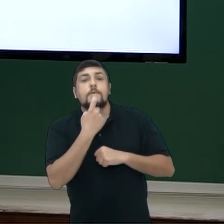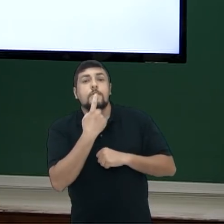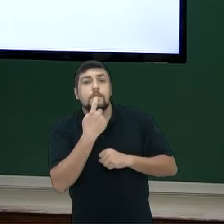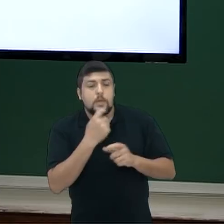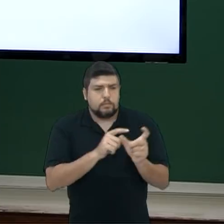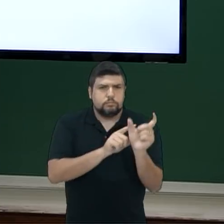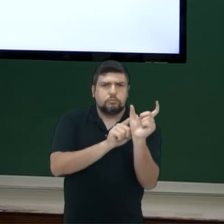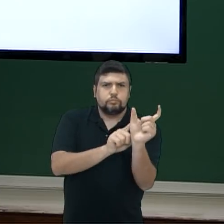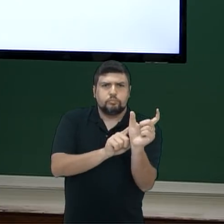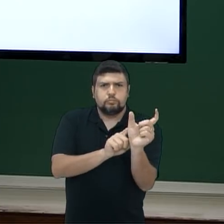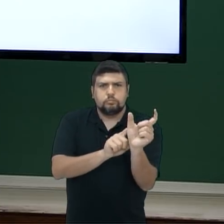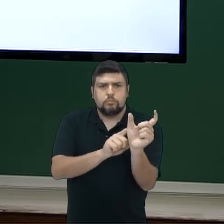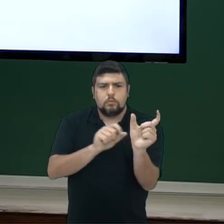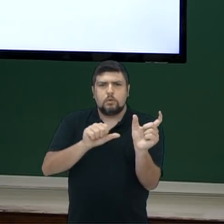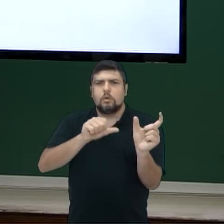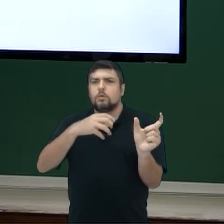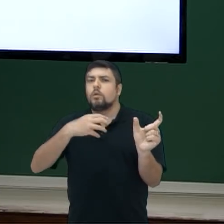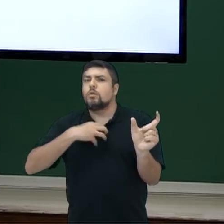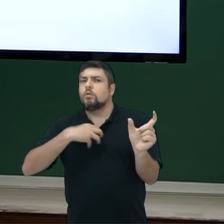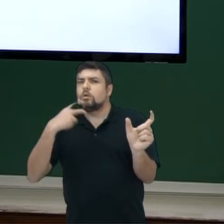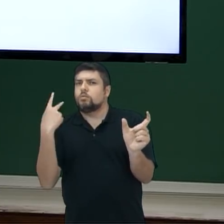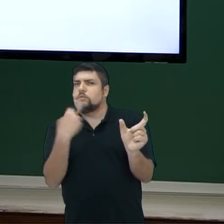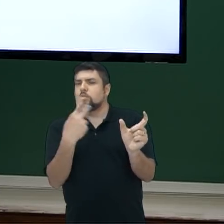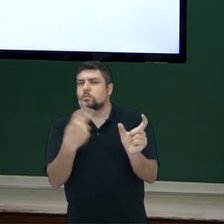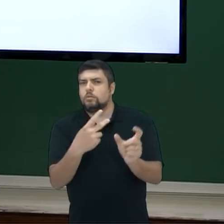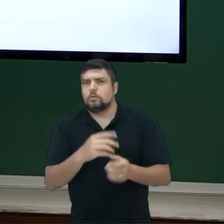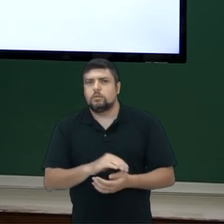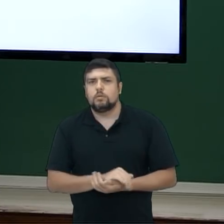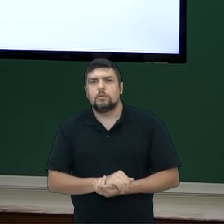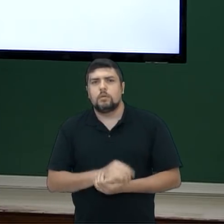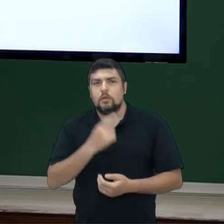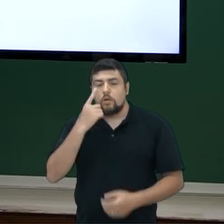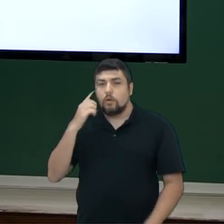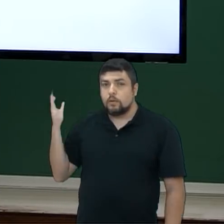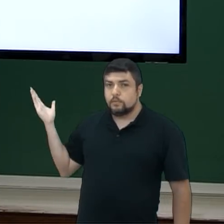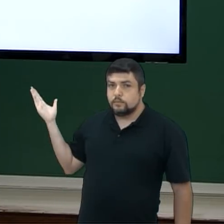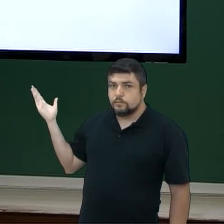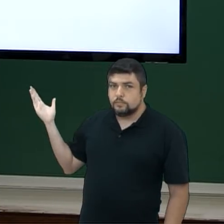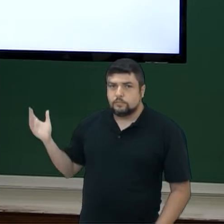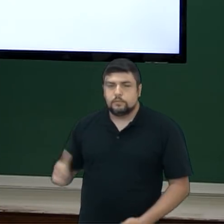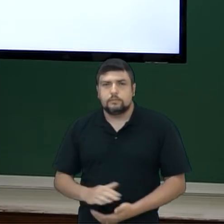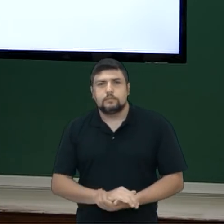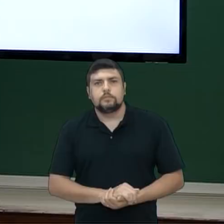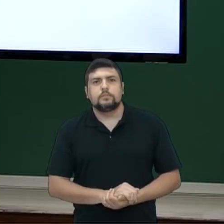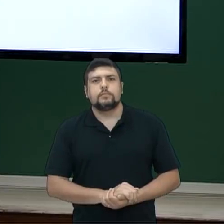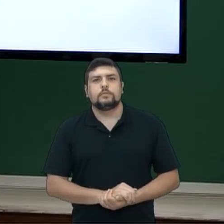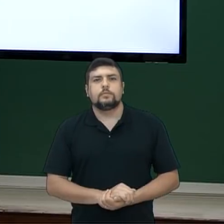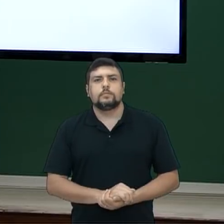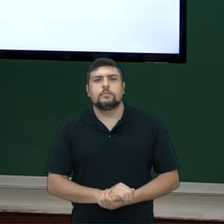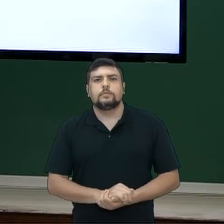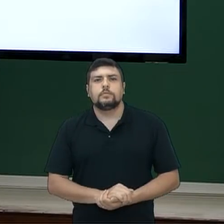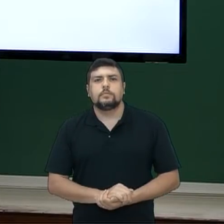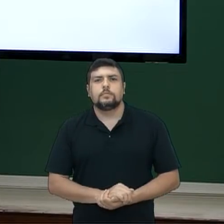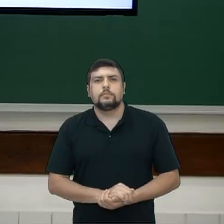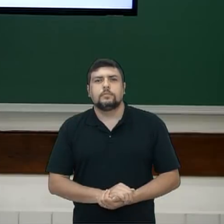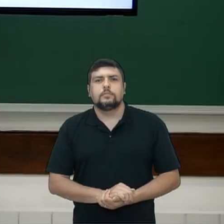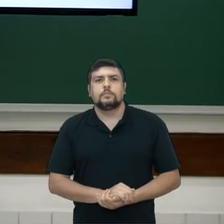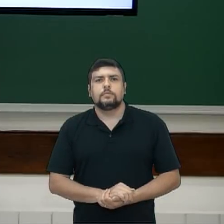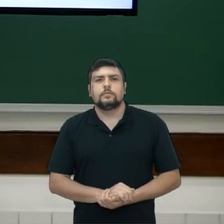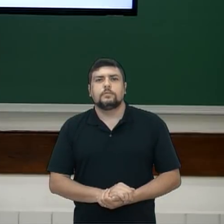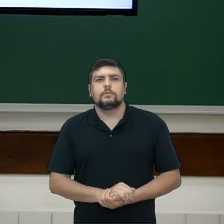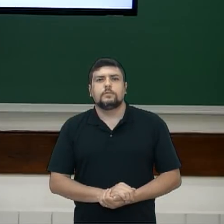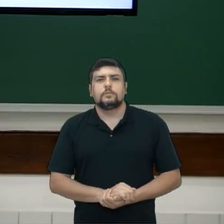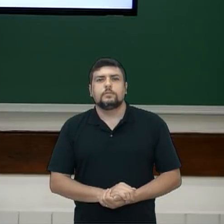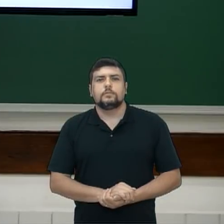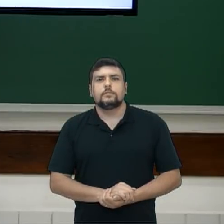Então, fly no presente, flew no passado. Run no passado, e assim, aliás,